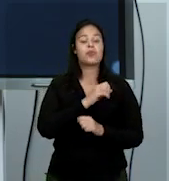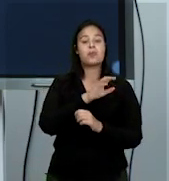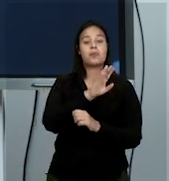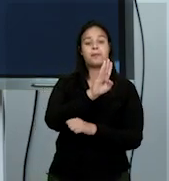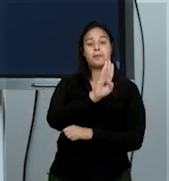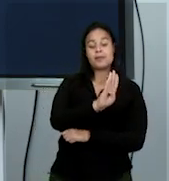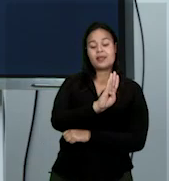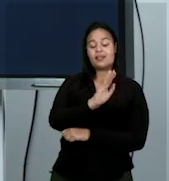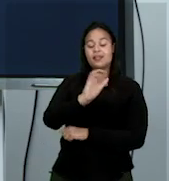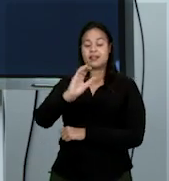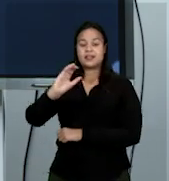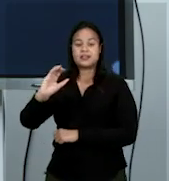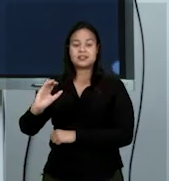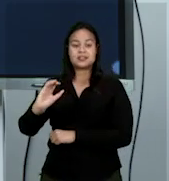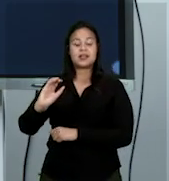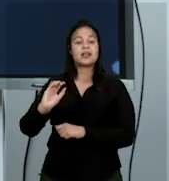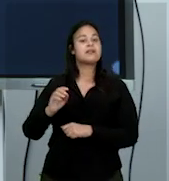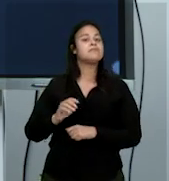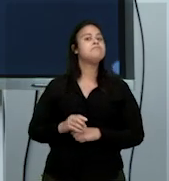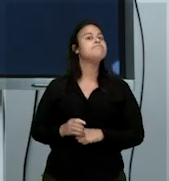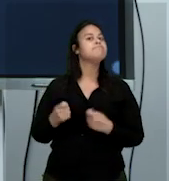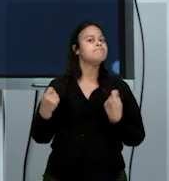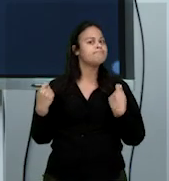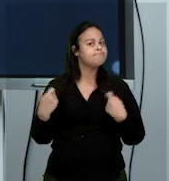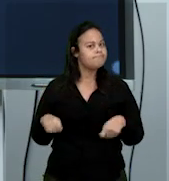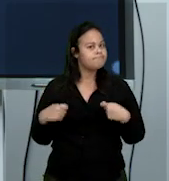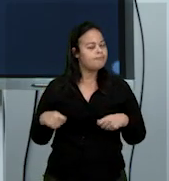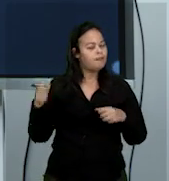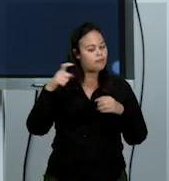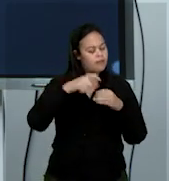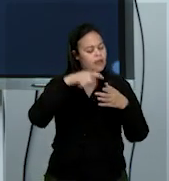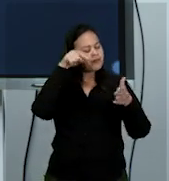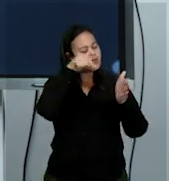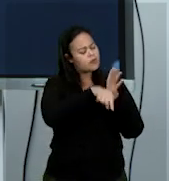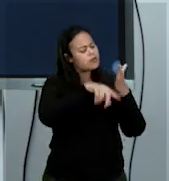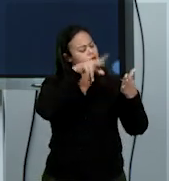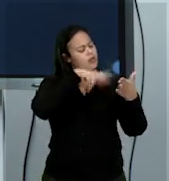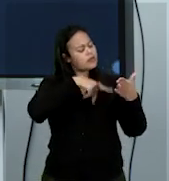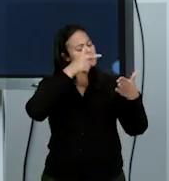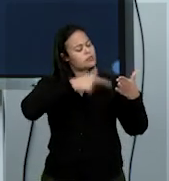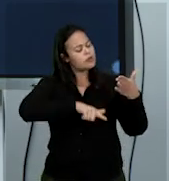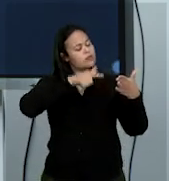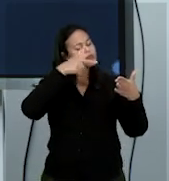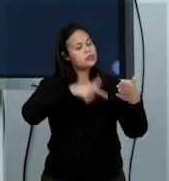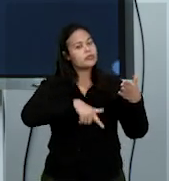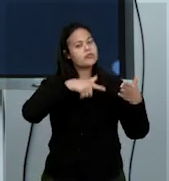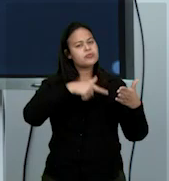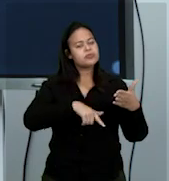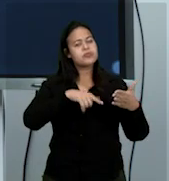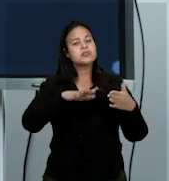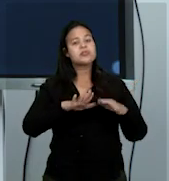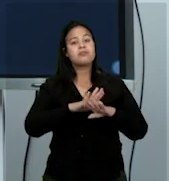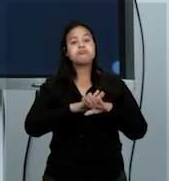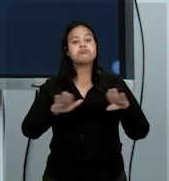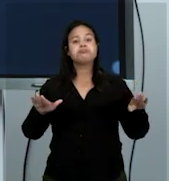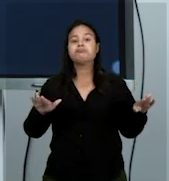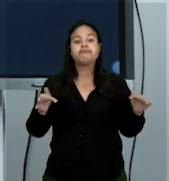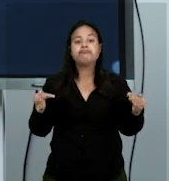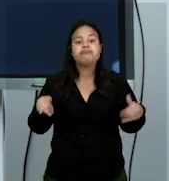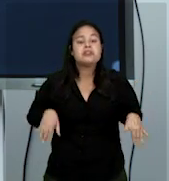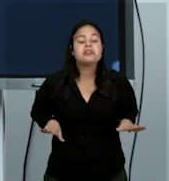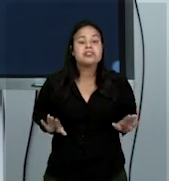C. Então, a gente sempre tem que estar voltando na pergunta do exercício, porque senão você para o exercício aqui,